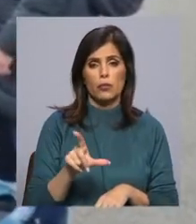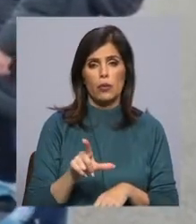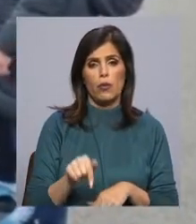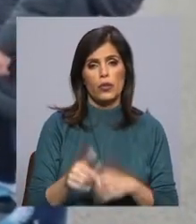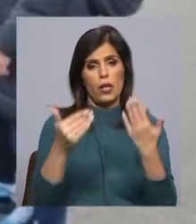noite